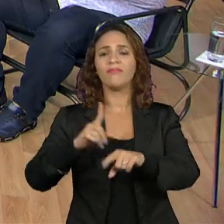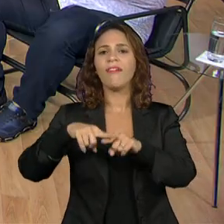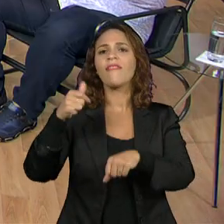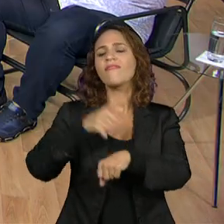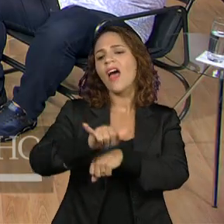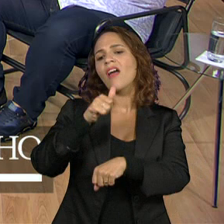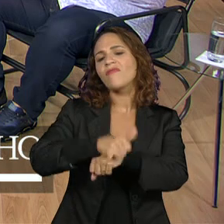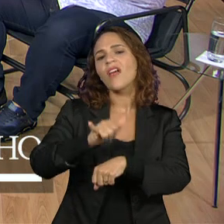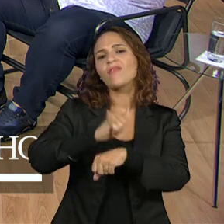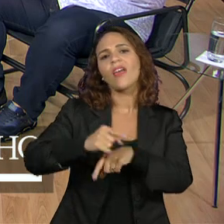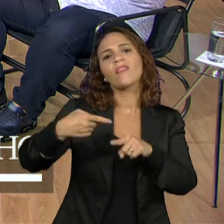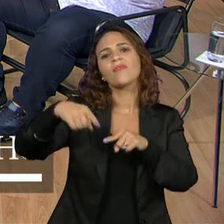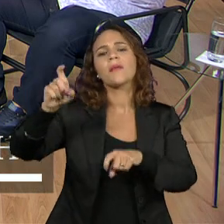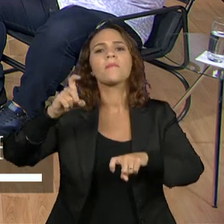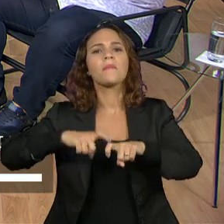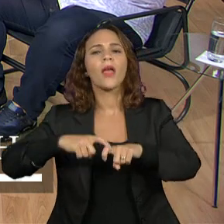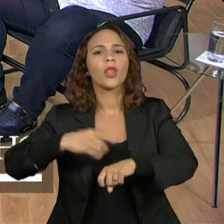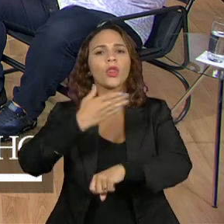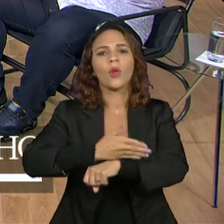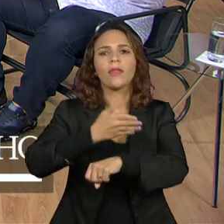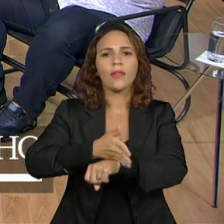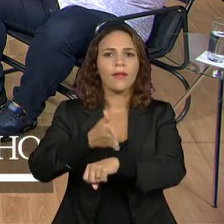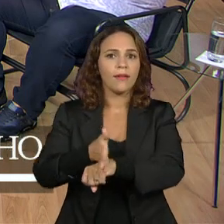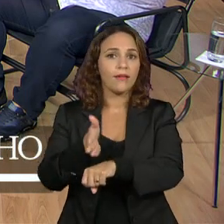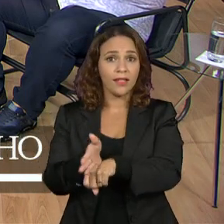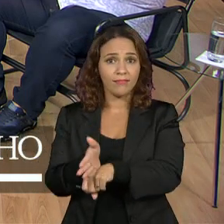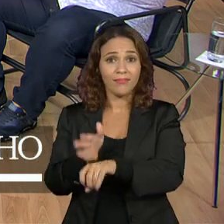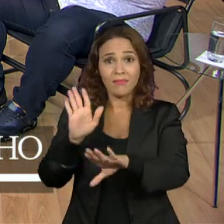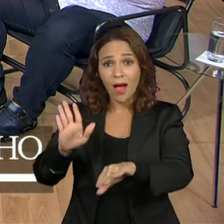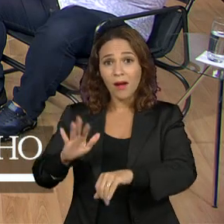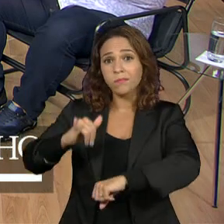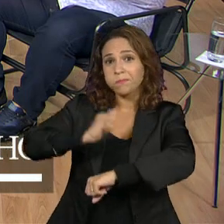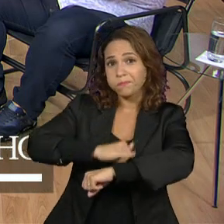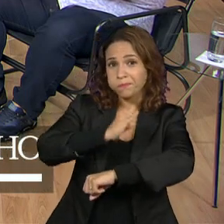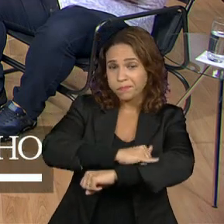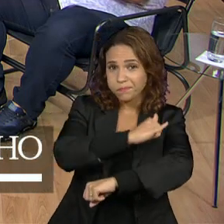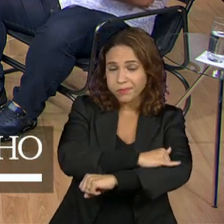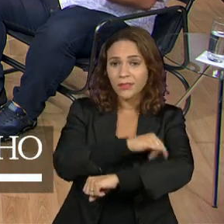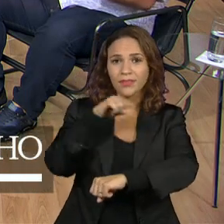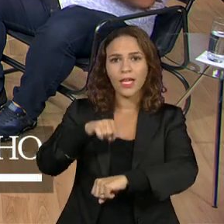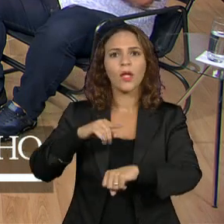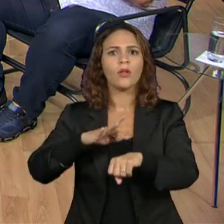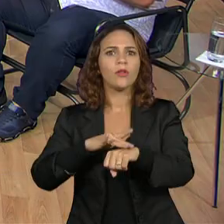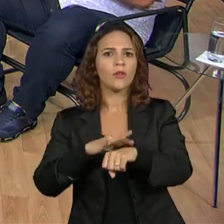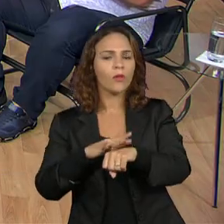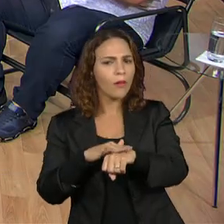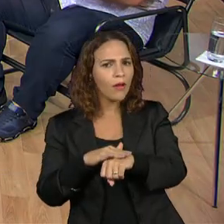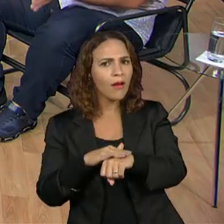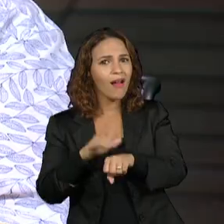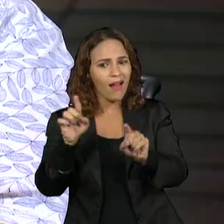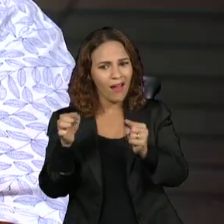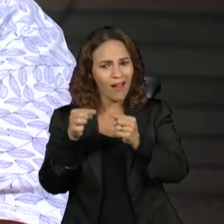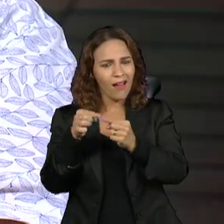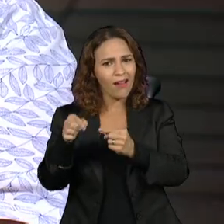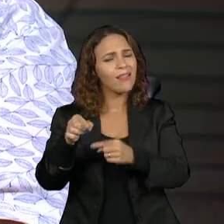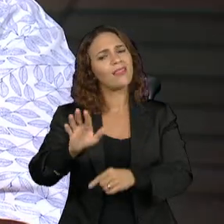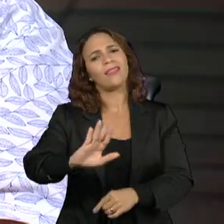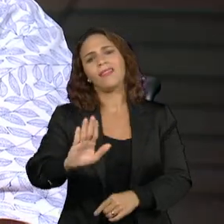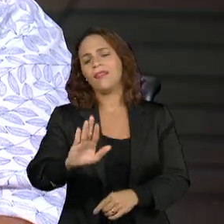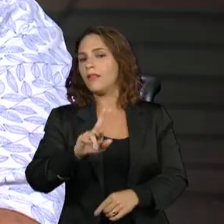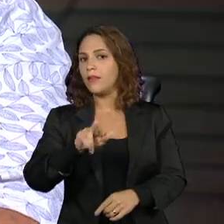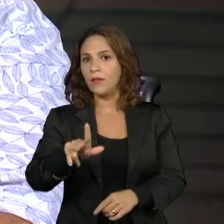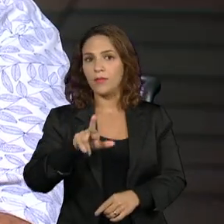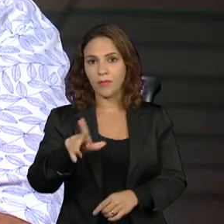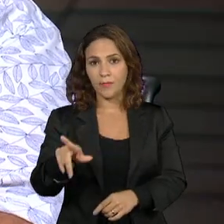faltando para ir no médico o tempo todo. E obesidade, quando é colocada como uma doença, não é nesse sentido. Tá? A